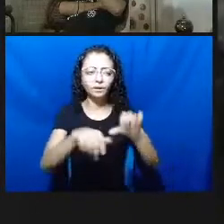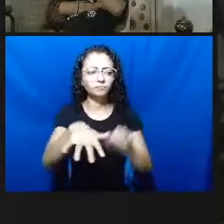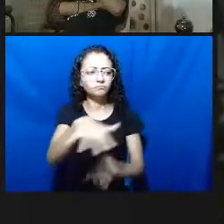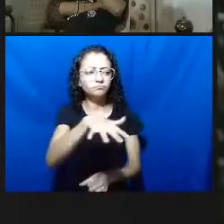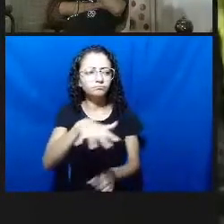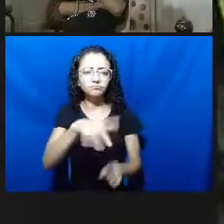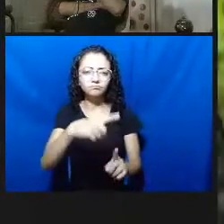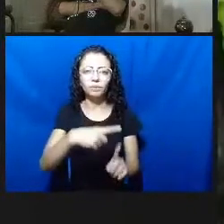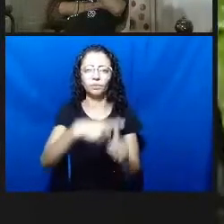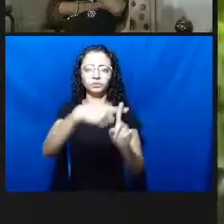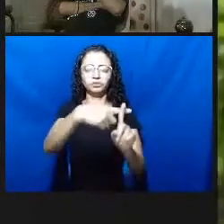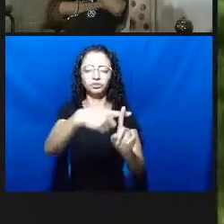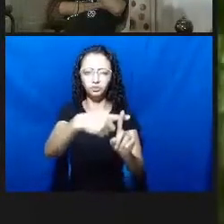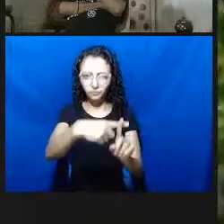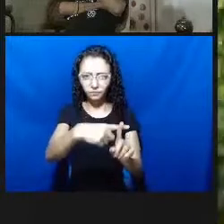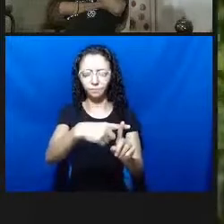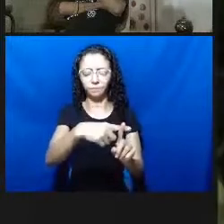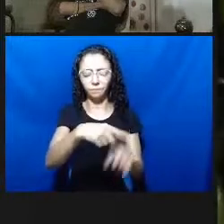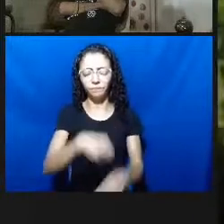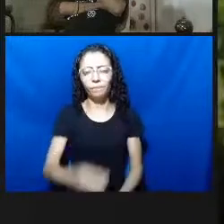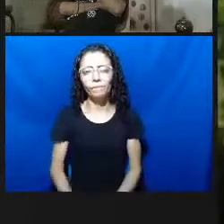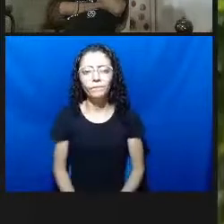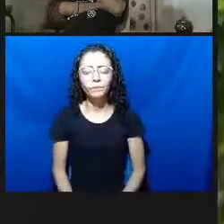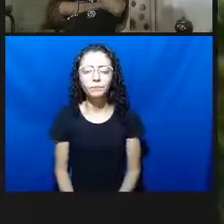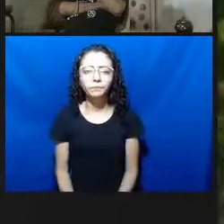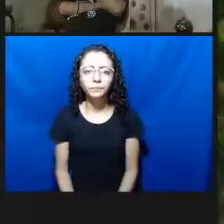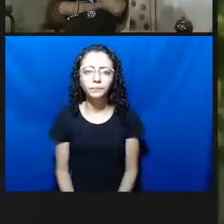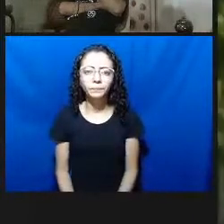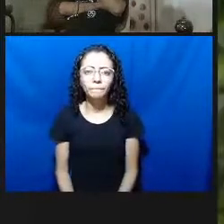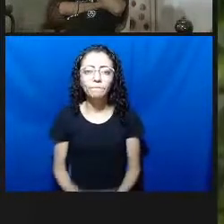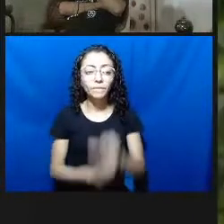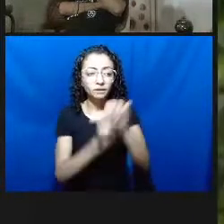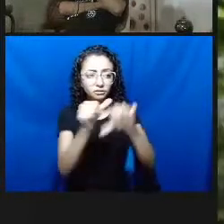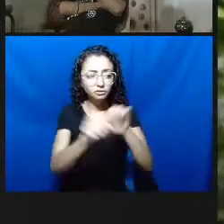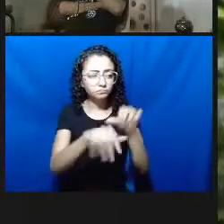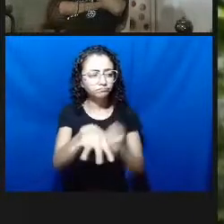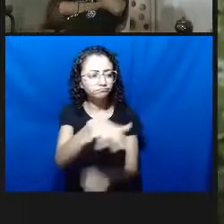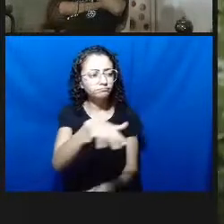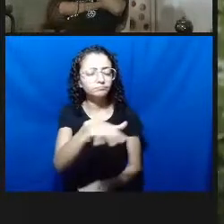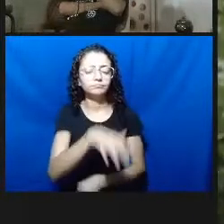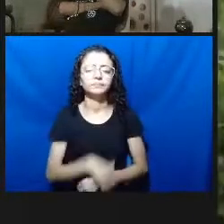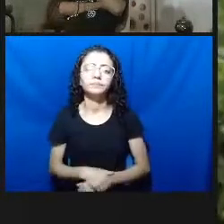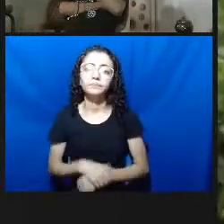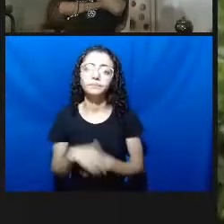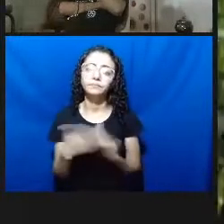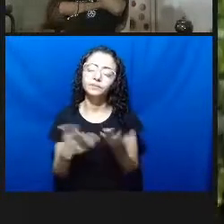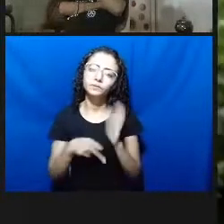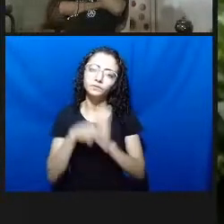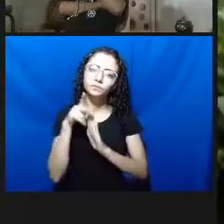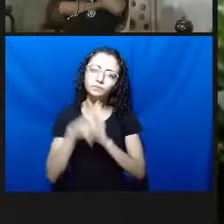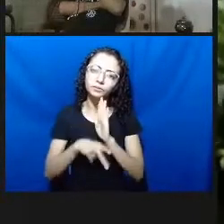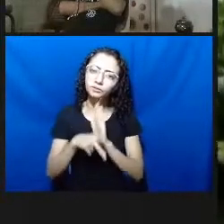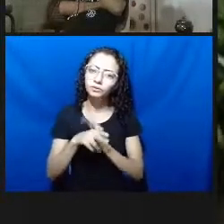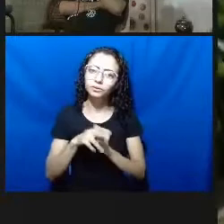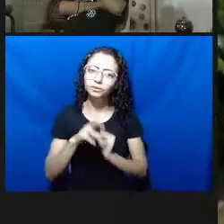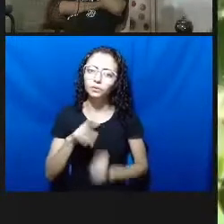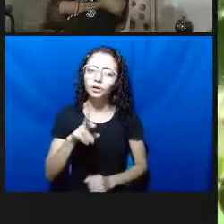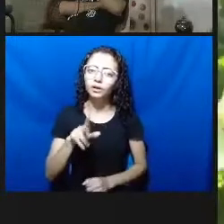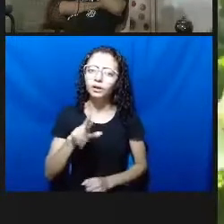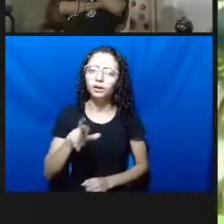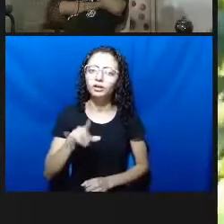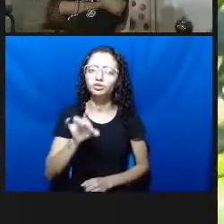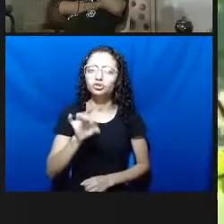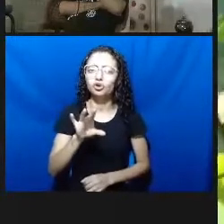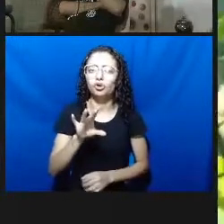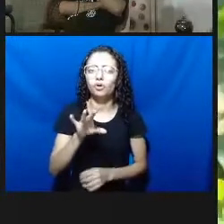positiva o ambiente. Este trabalho não é só uma obra